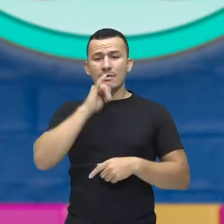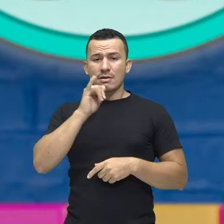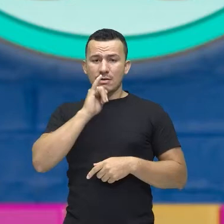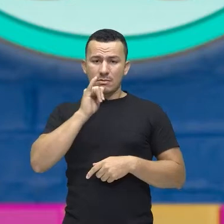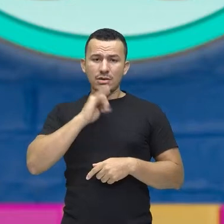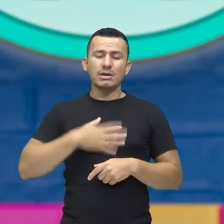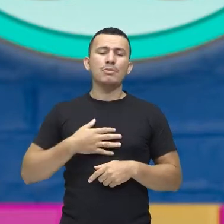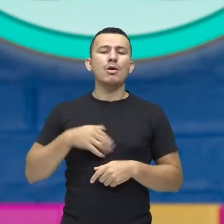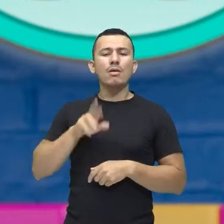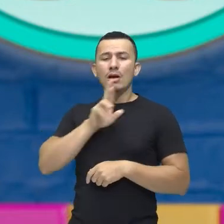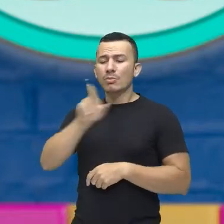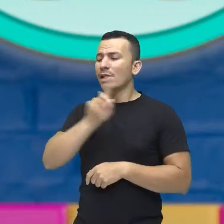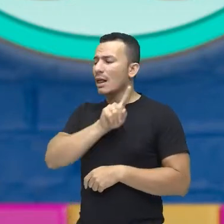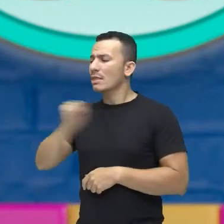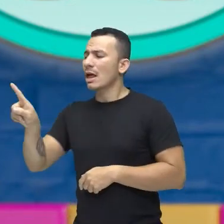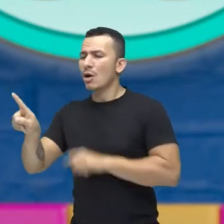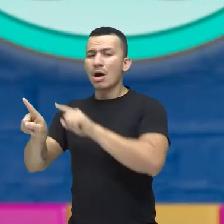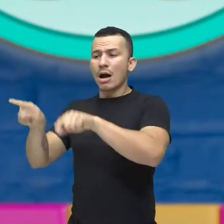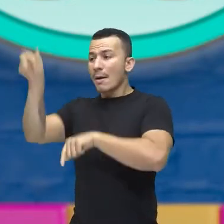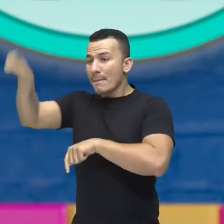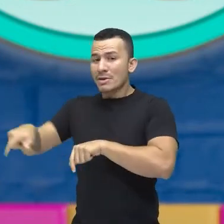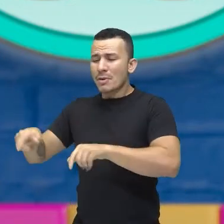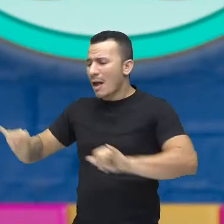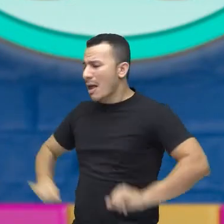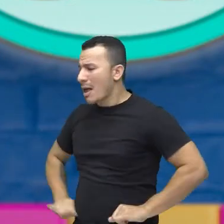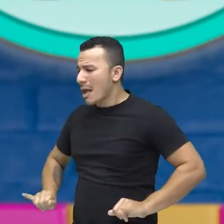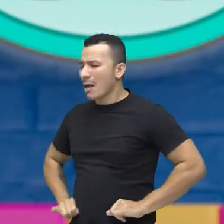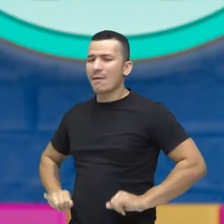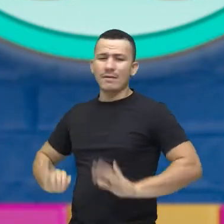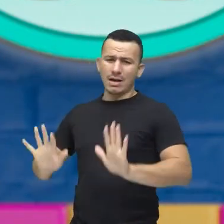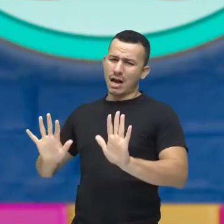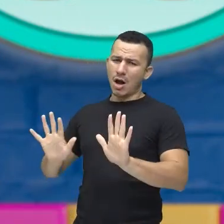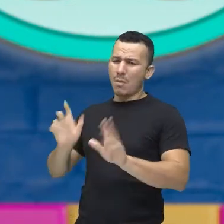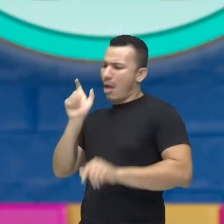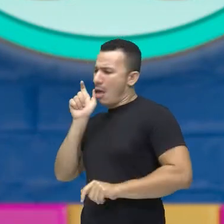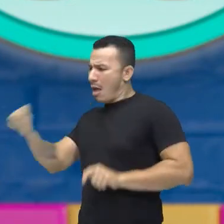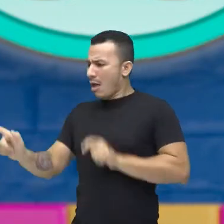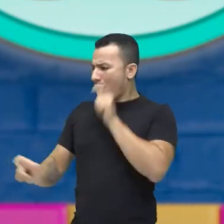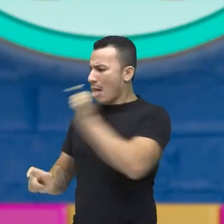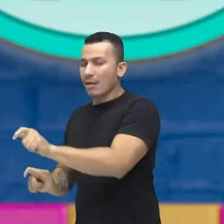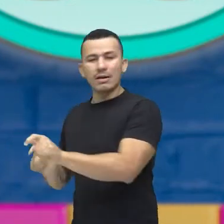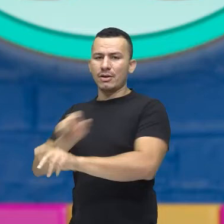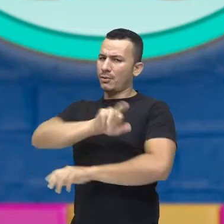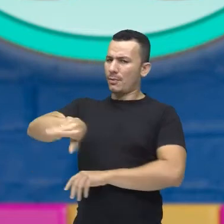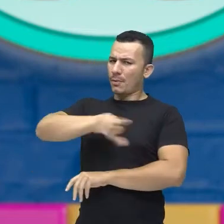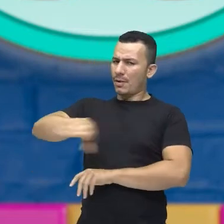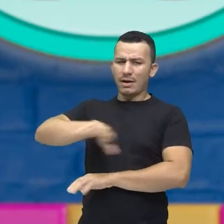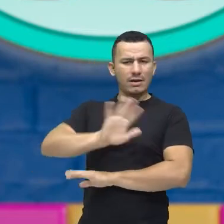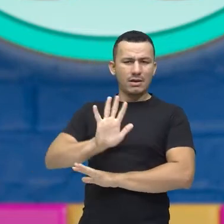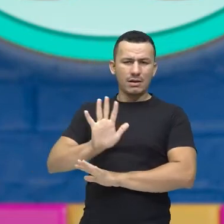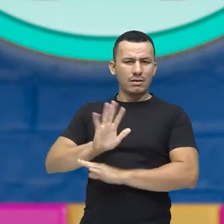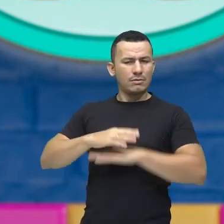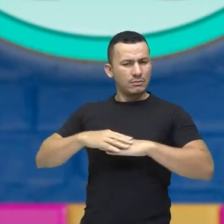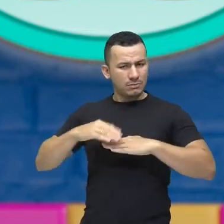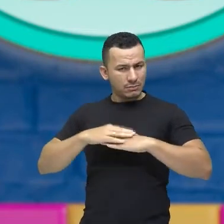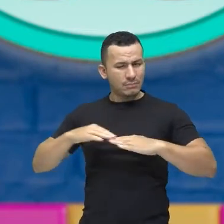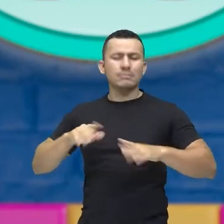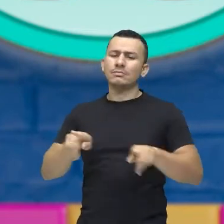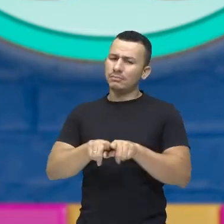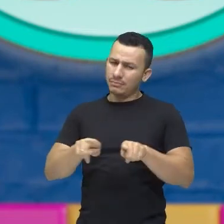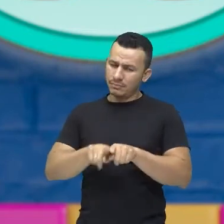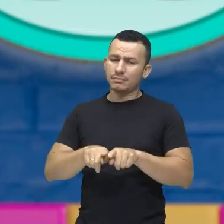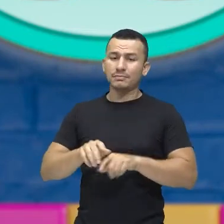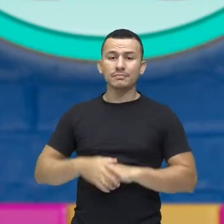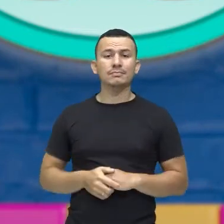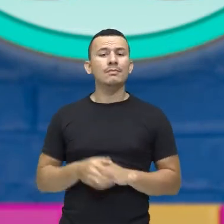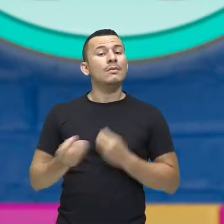sem machucar alguém. Dizer não não é necessariamente uma ofensa, não é necessariamente uma agressão para com o outro, mas existem